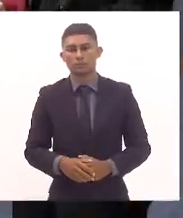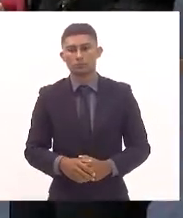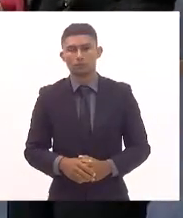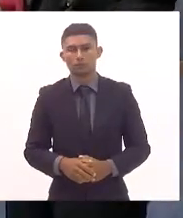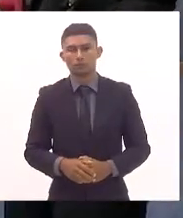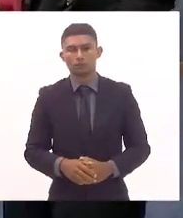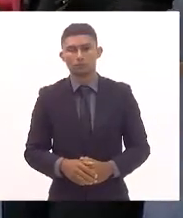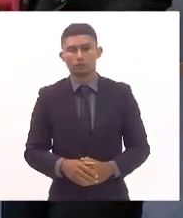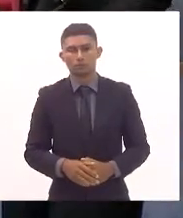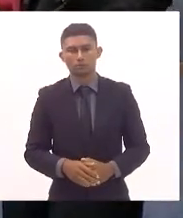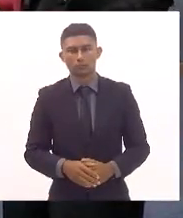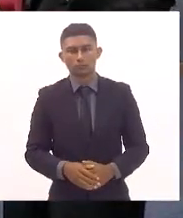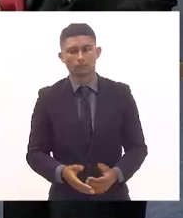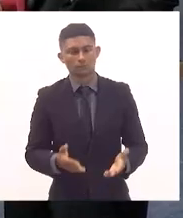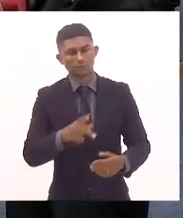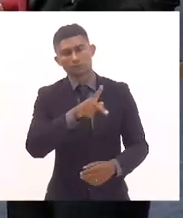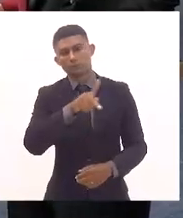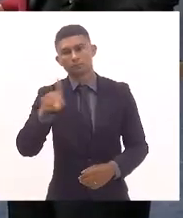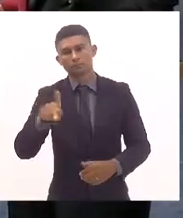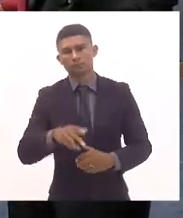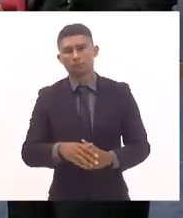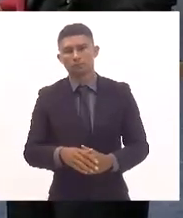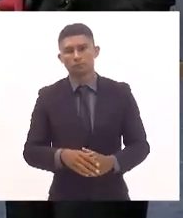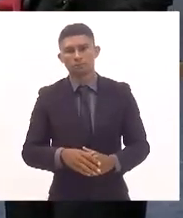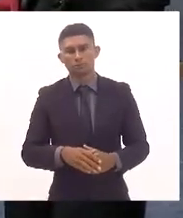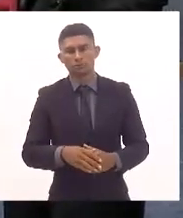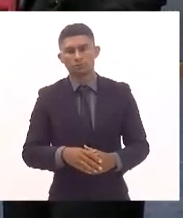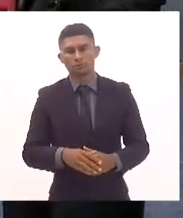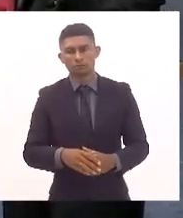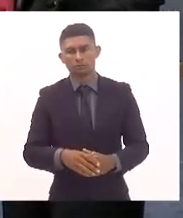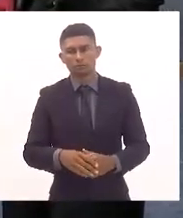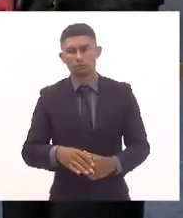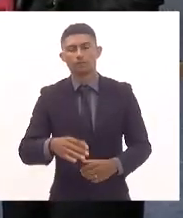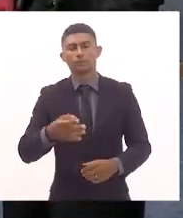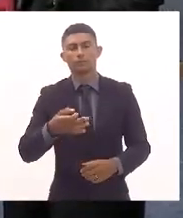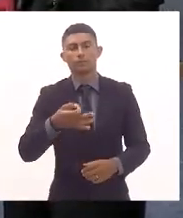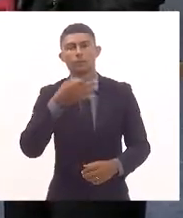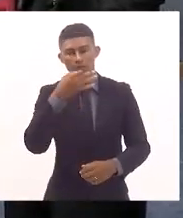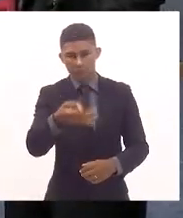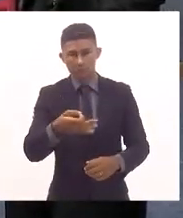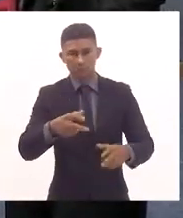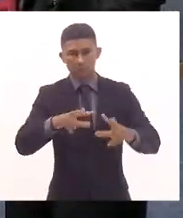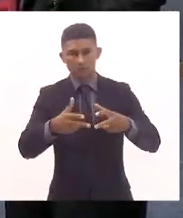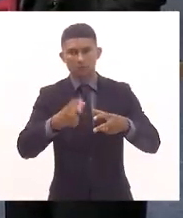Presidente... Com acordo é para o parecer da CCJ?